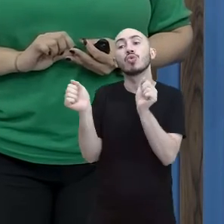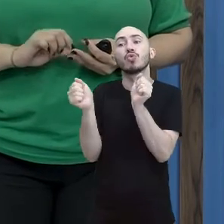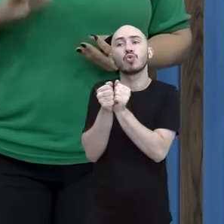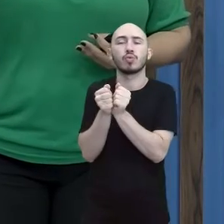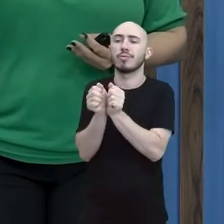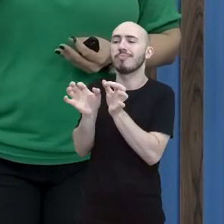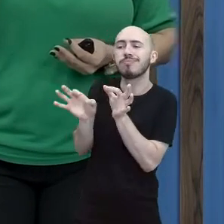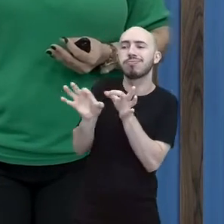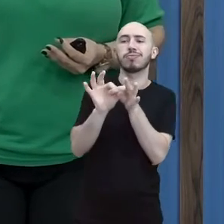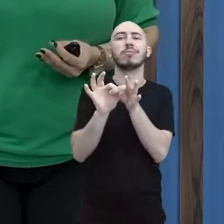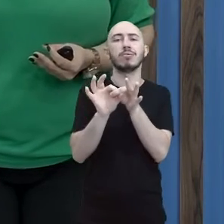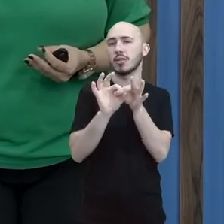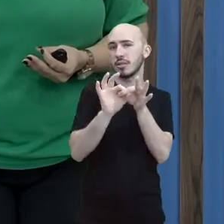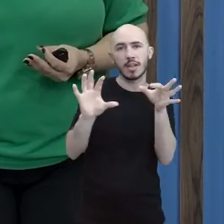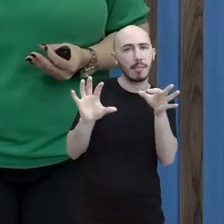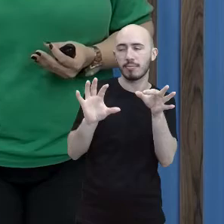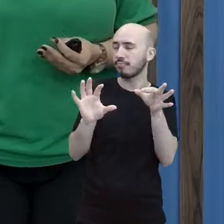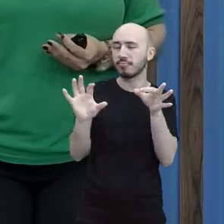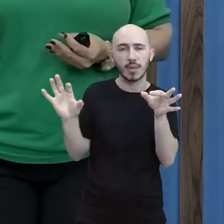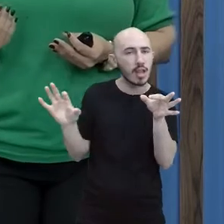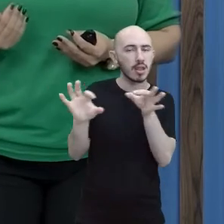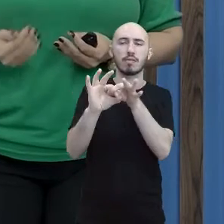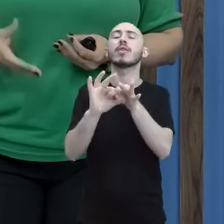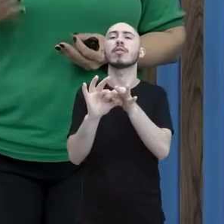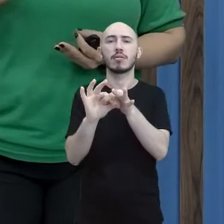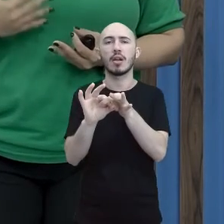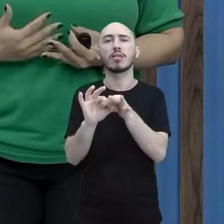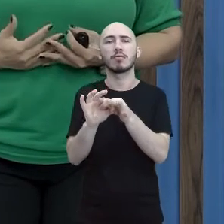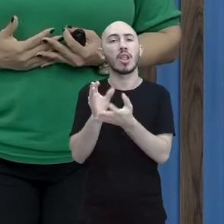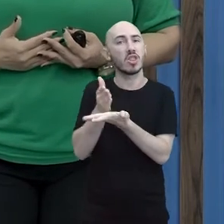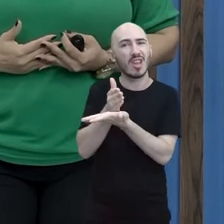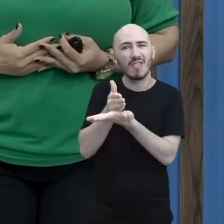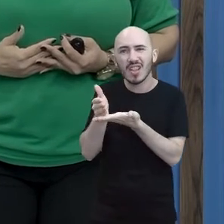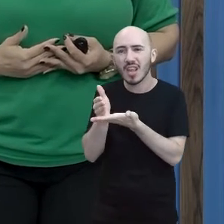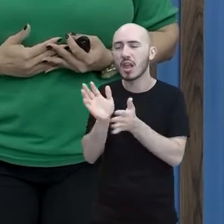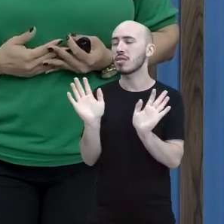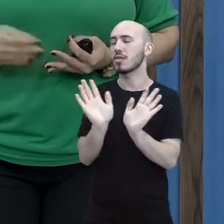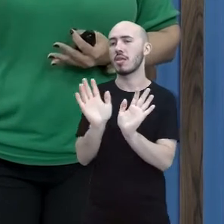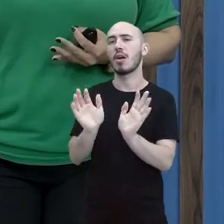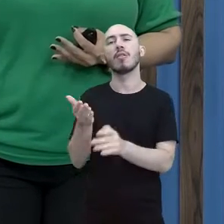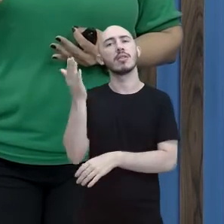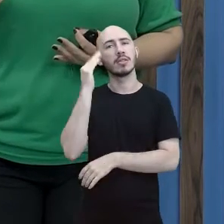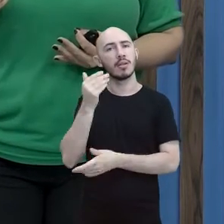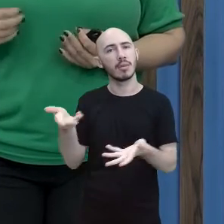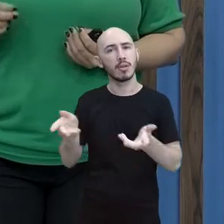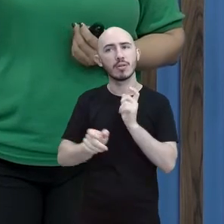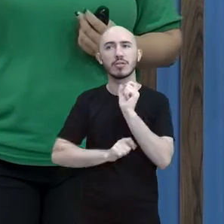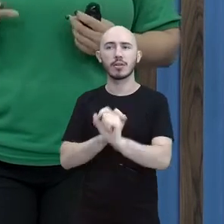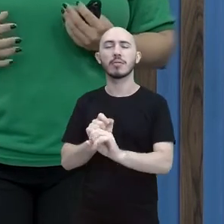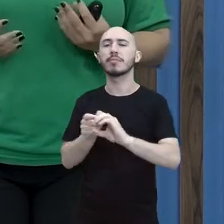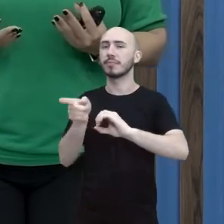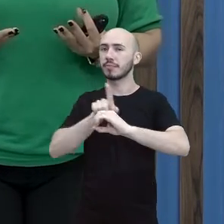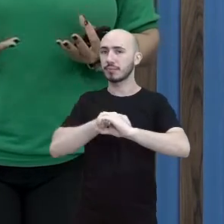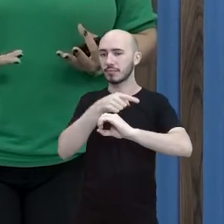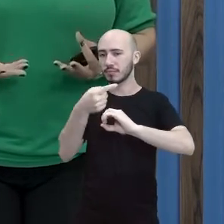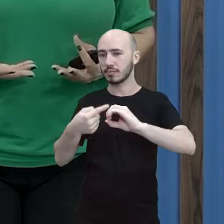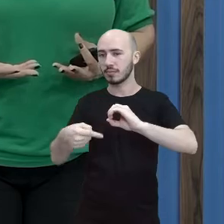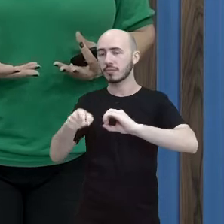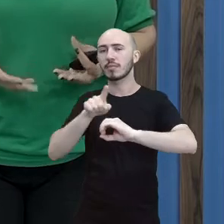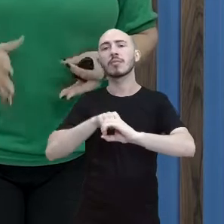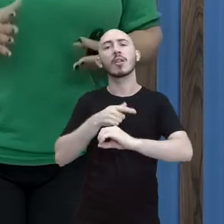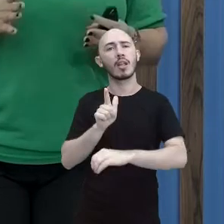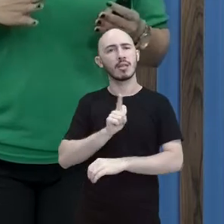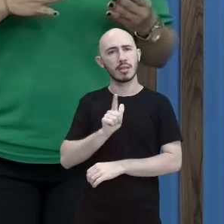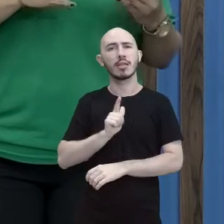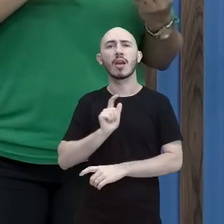indivisível, né? Sem partes, tá certo? Mas a gente já sabe hoje que um átomo, ele tem sim partes,